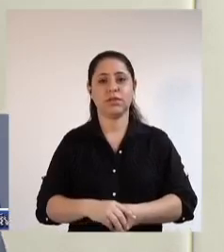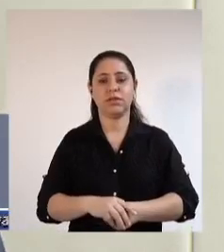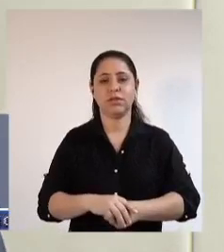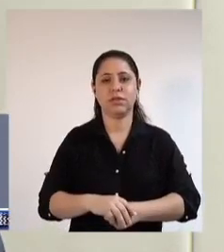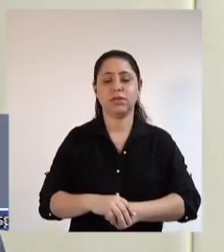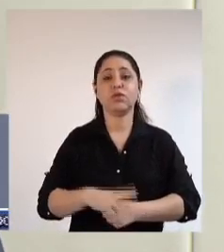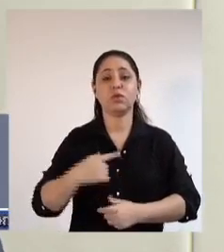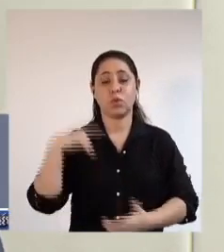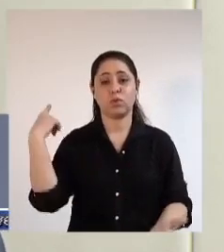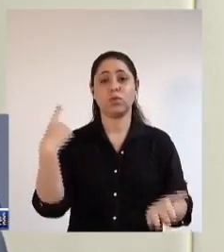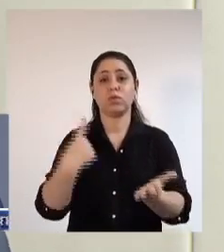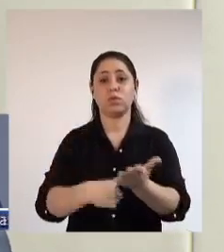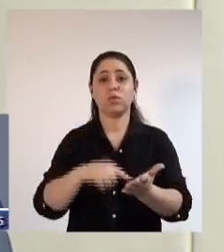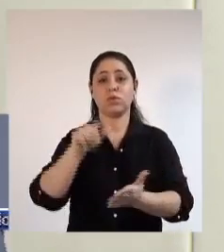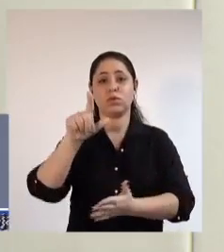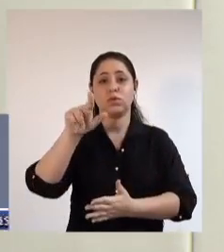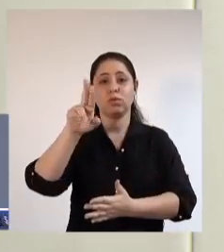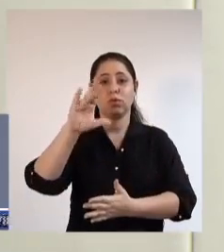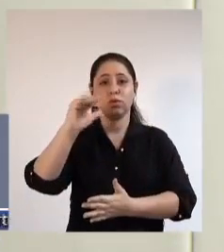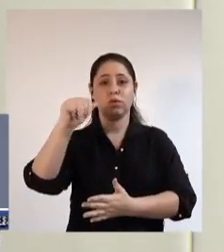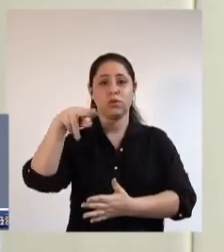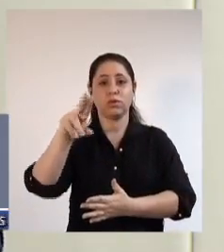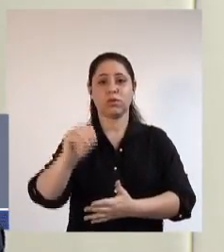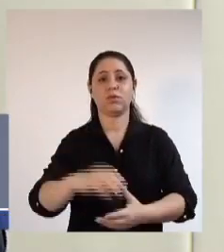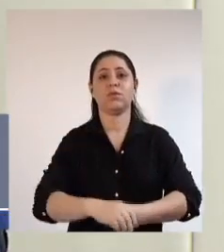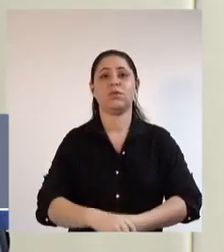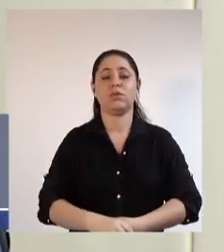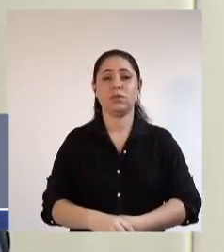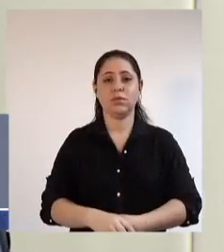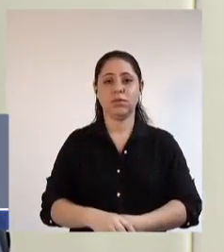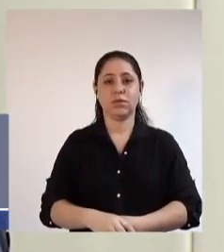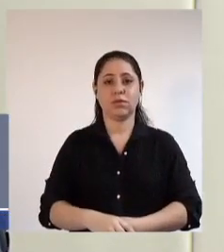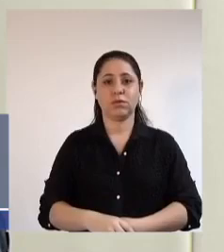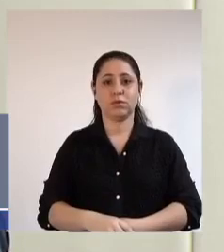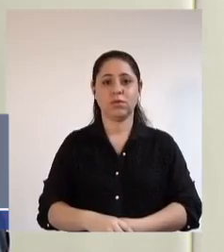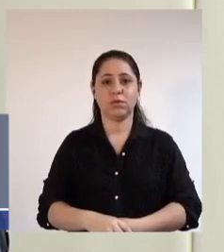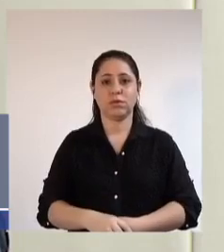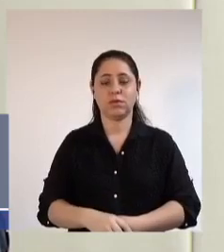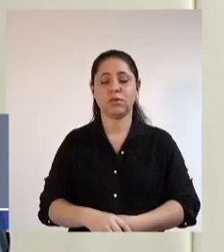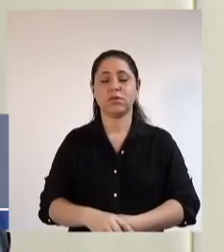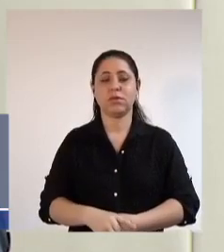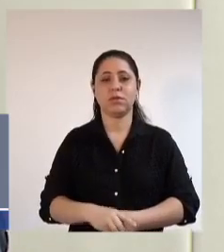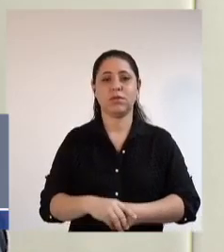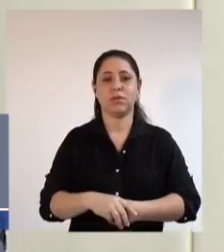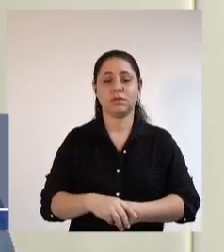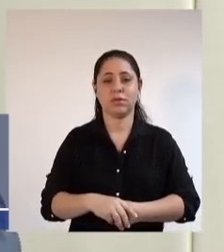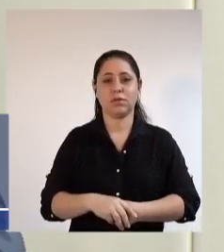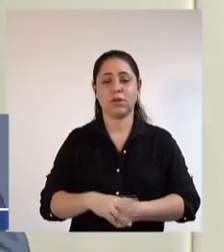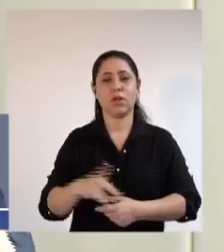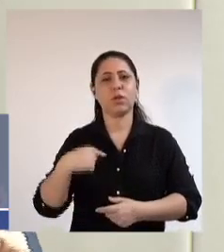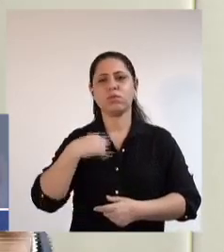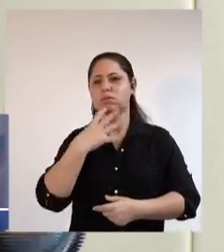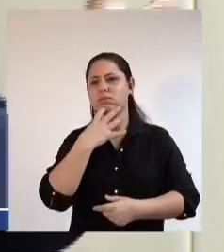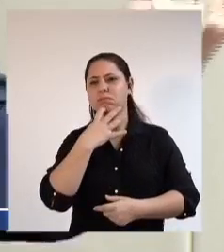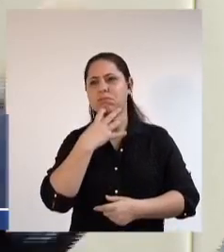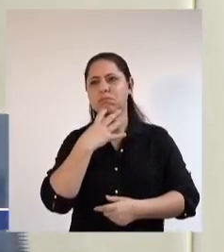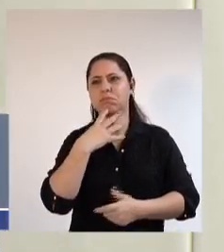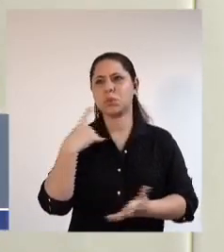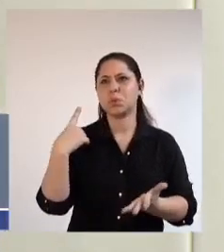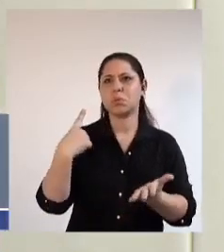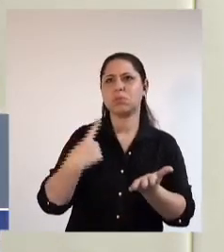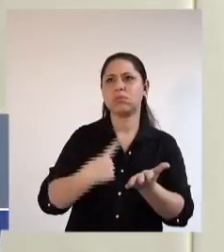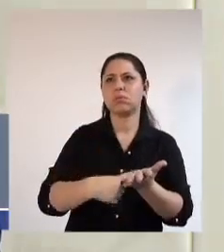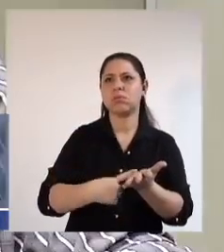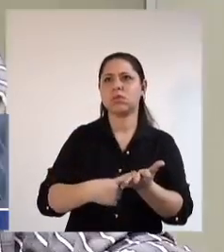com o luciano não tem como uma administração pública cuidar de uma coisa dessas em que haja uma